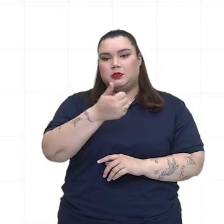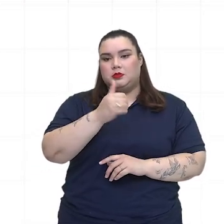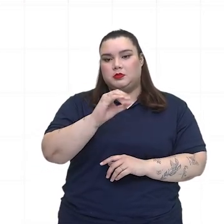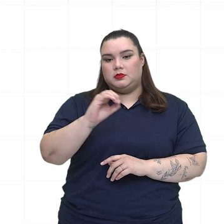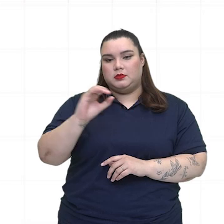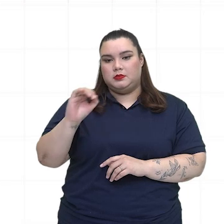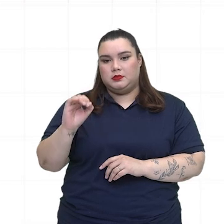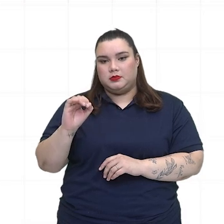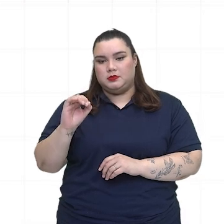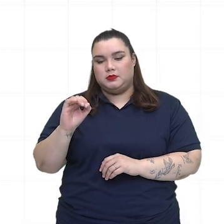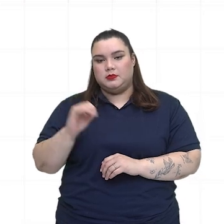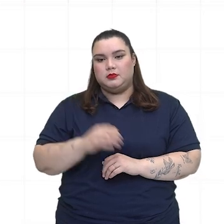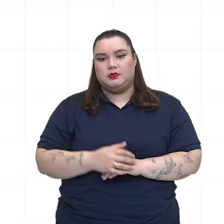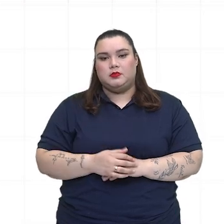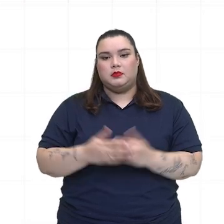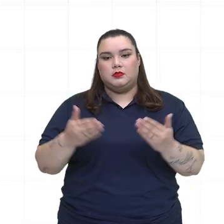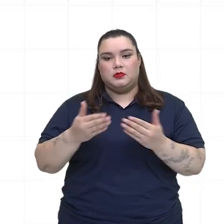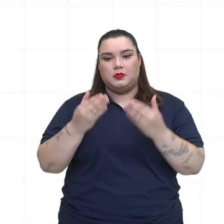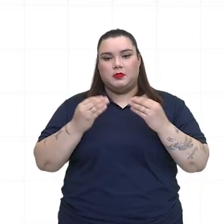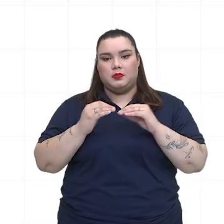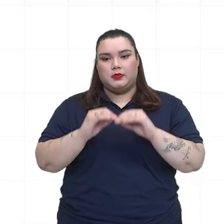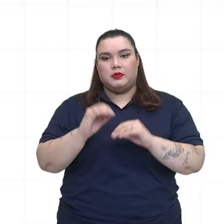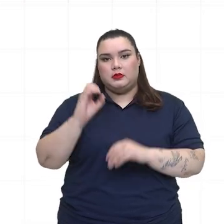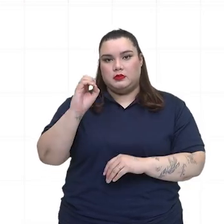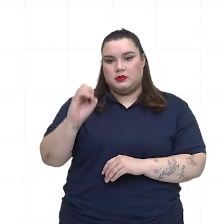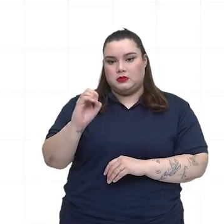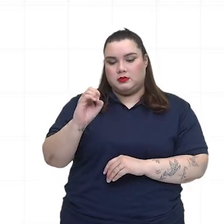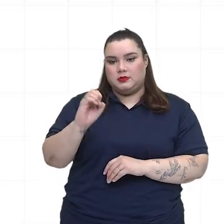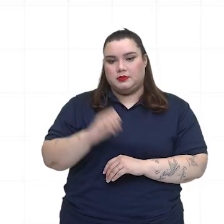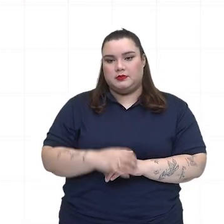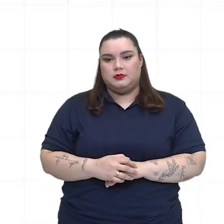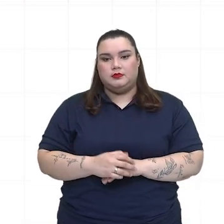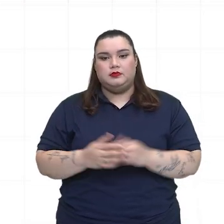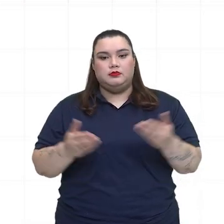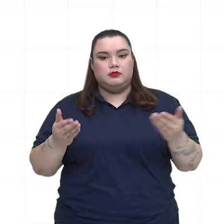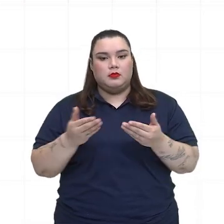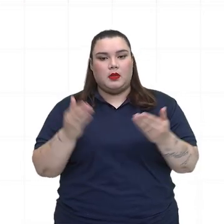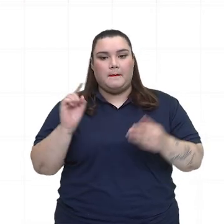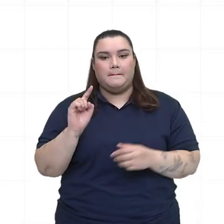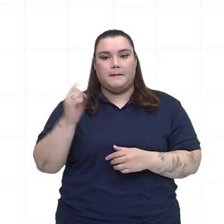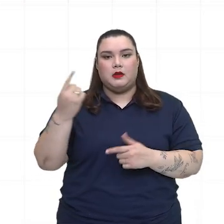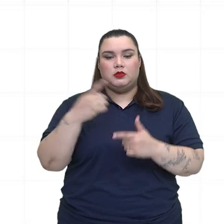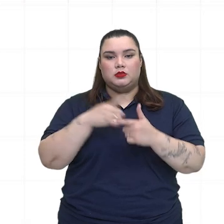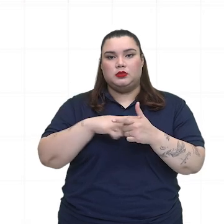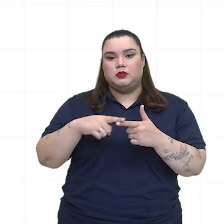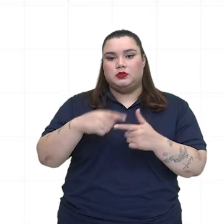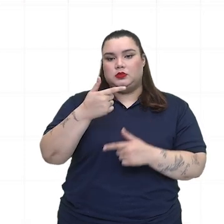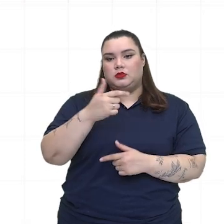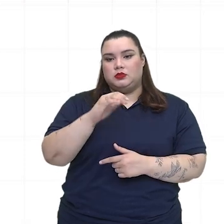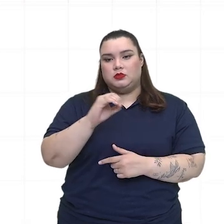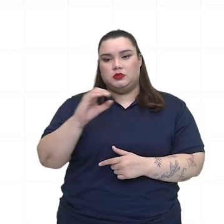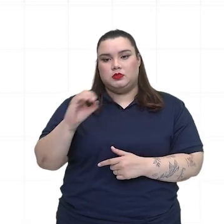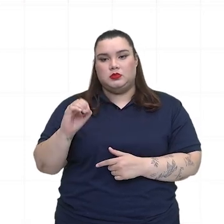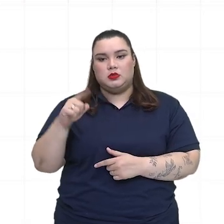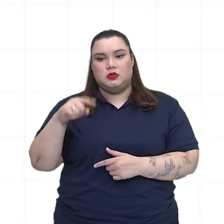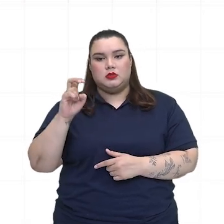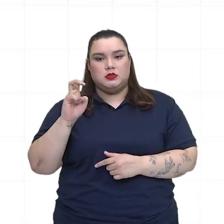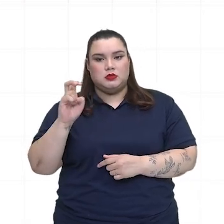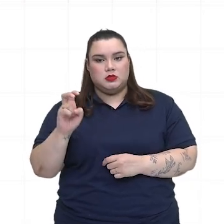100. Então, acrescentamos mais um zero. E agora dividimos 1.000 por 200, que dá